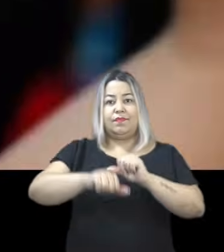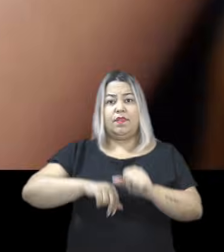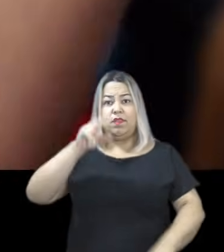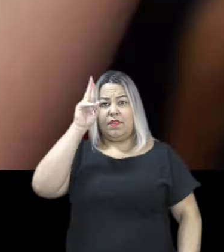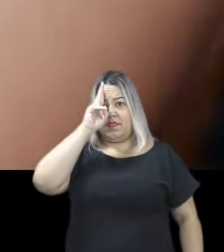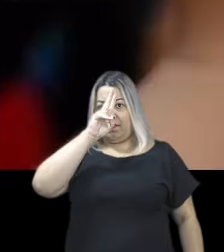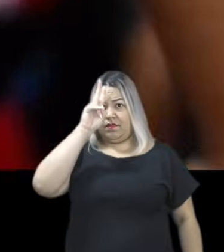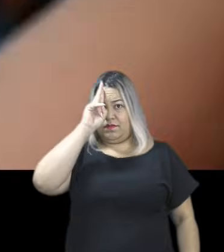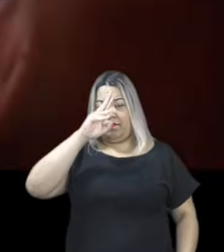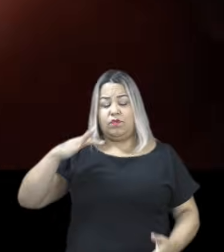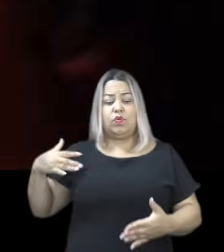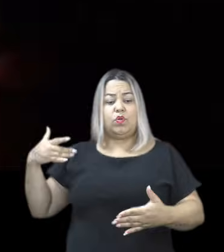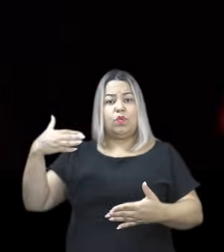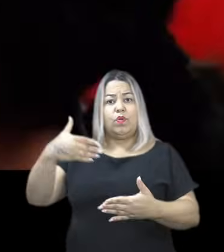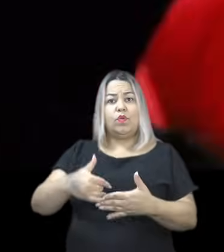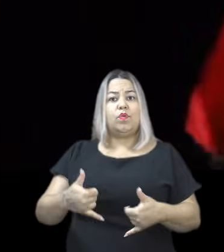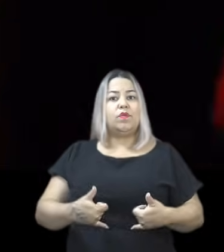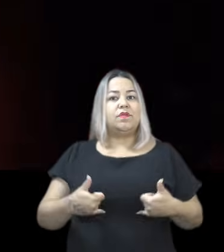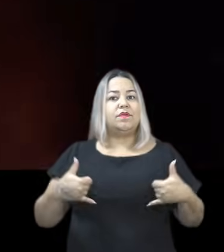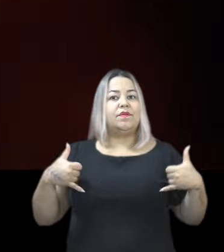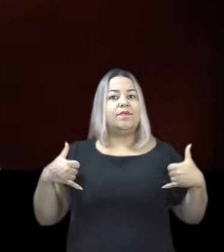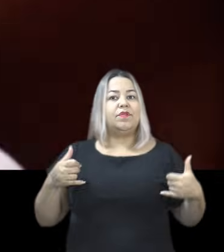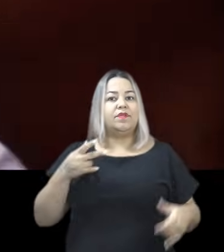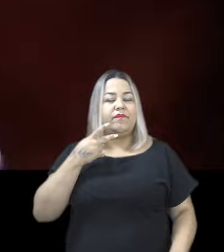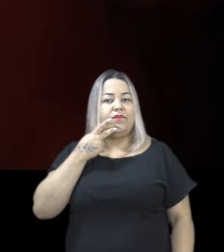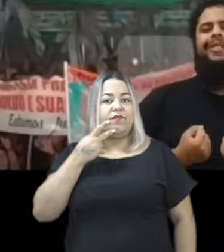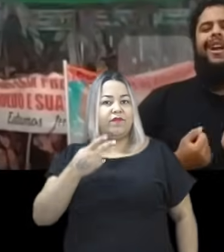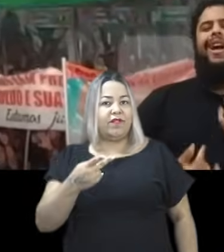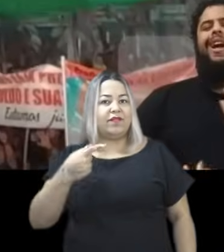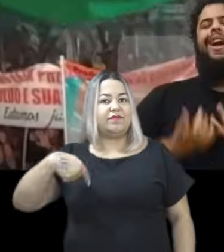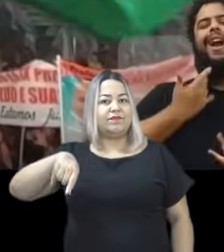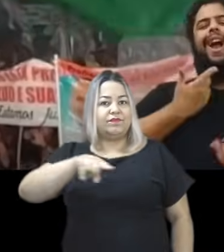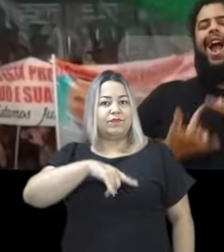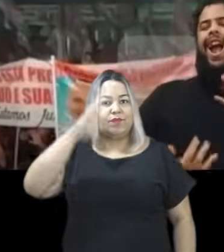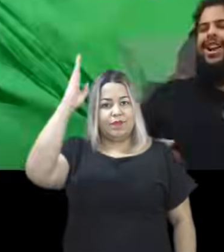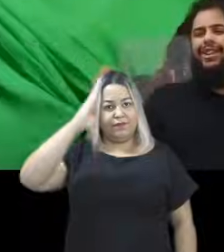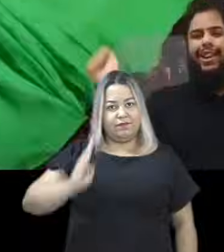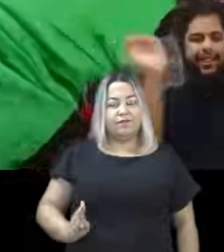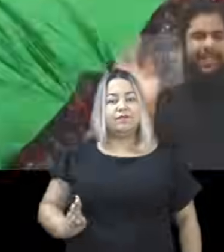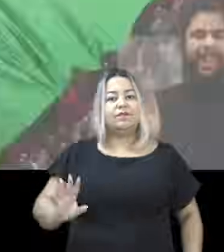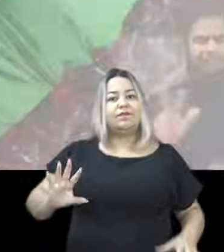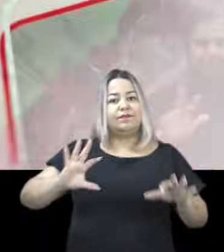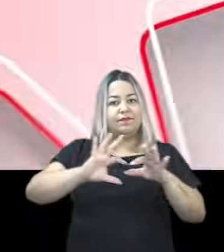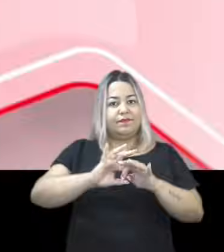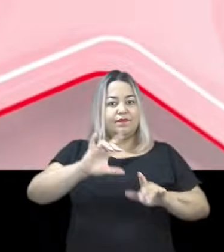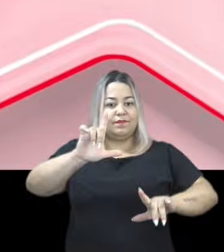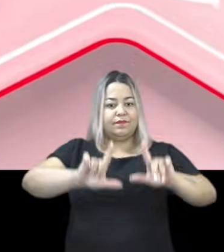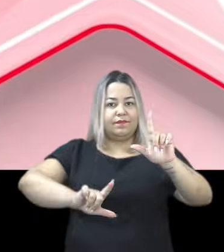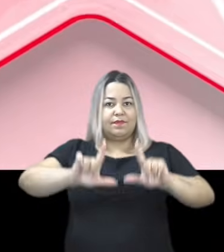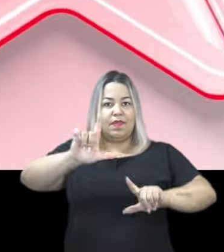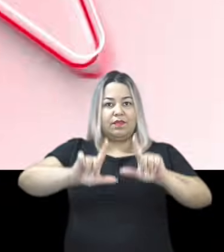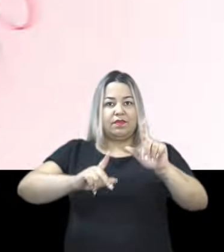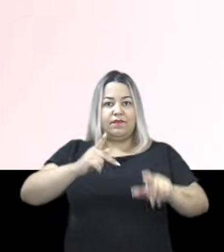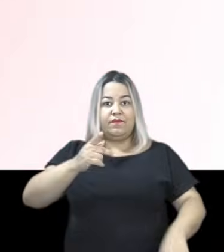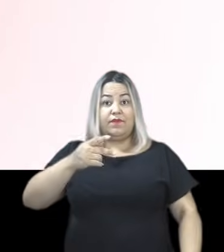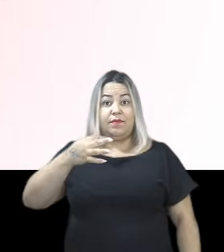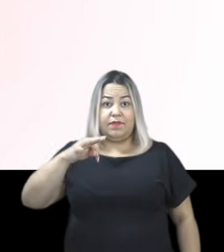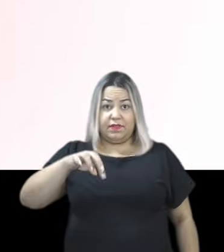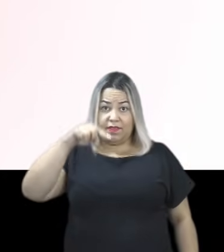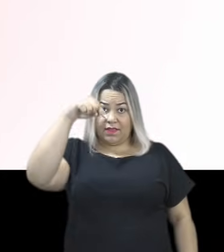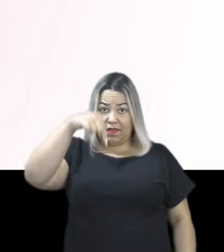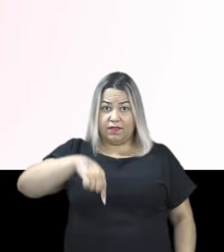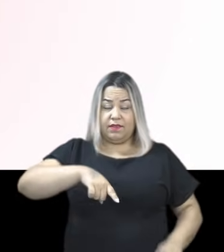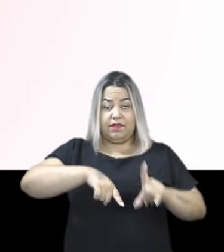história. E com orgulho podemos dizer, somos brasileiros e fazemos parte da TV PT.